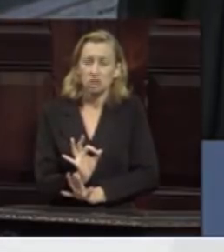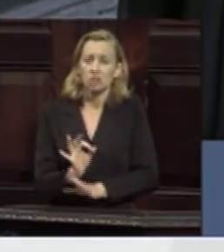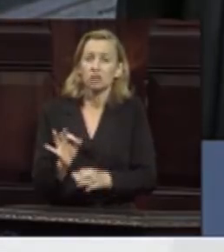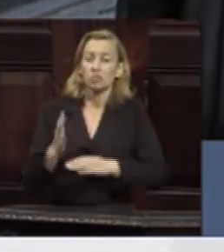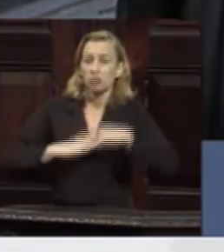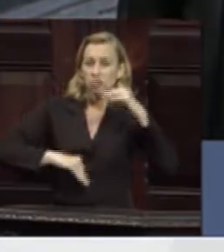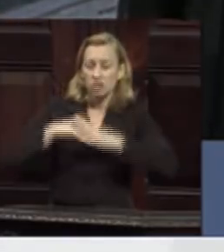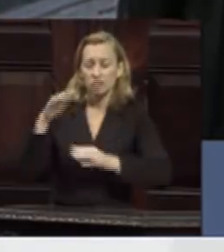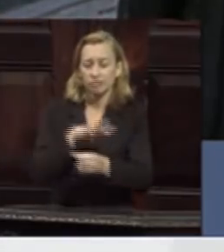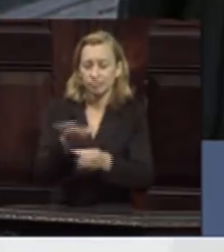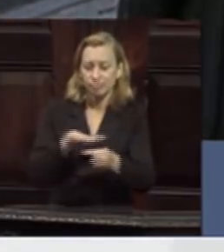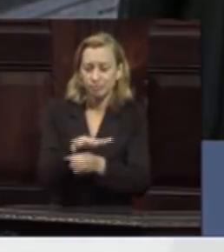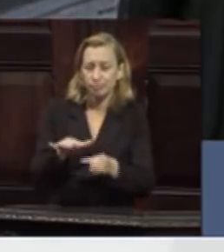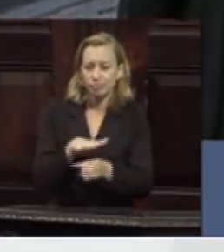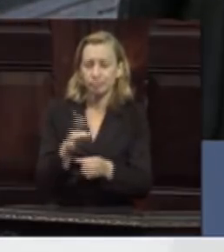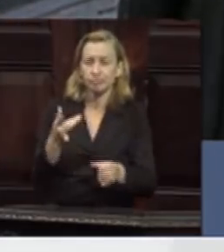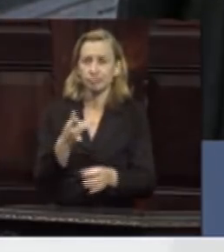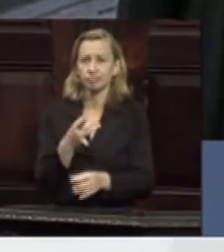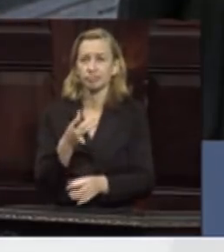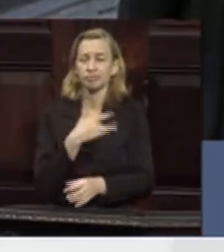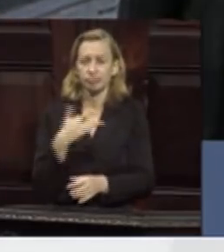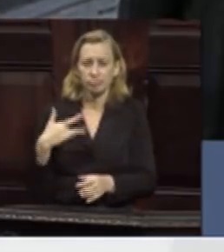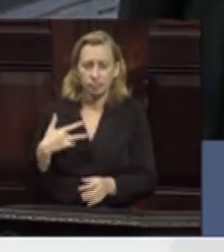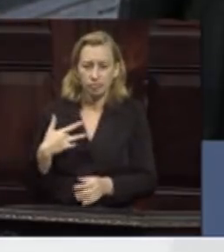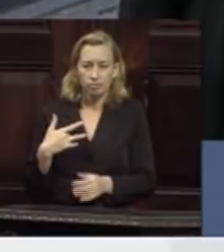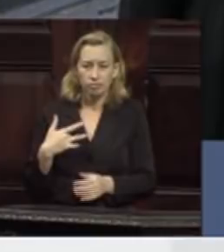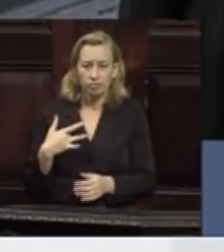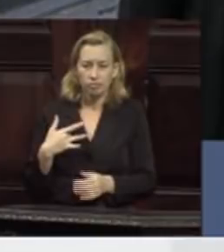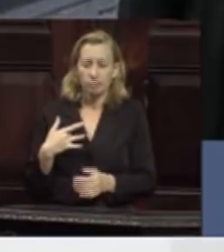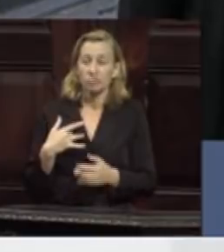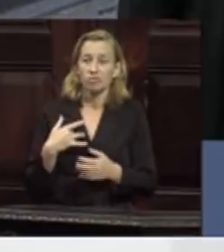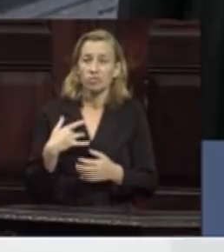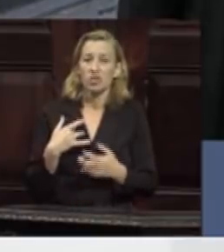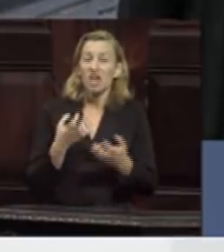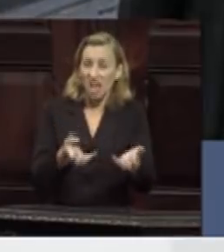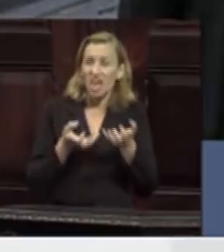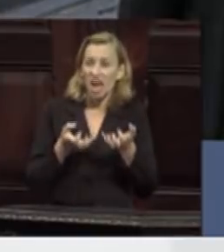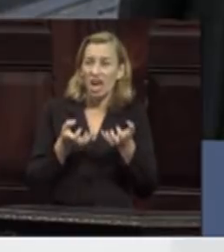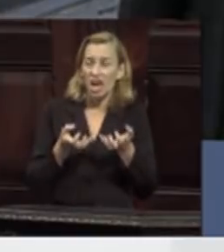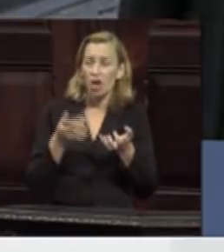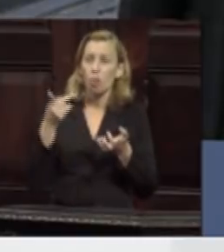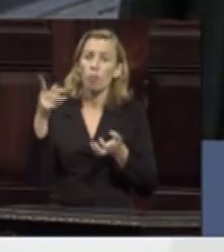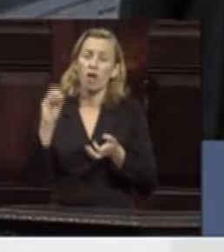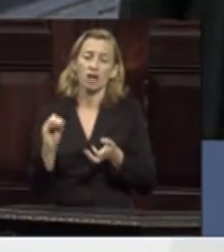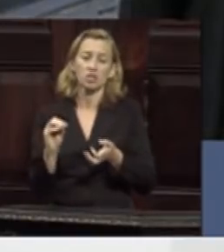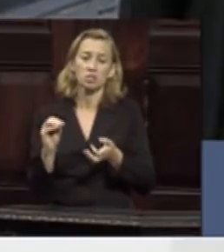saúde querem um plano. Eles não querem um plano qualquer.